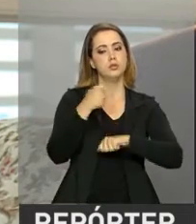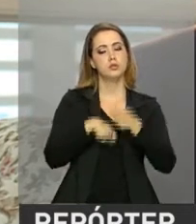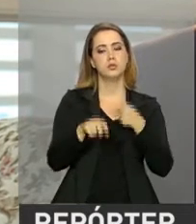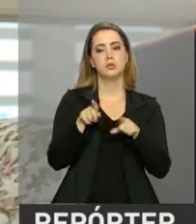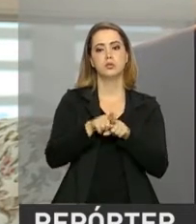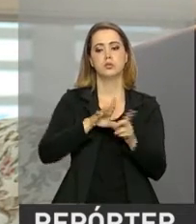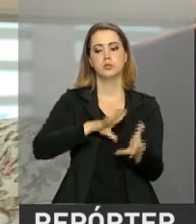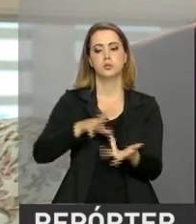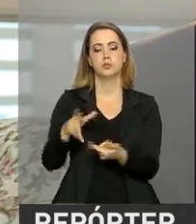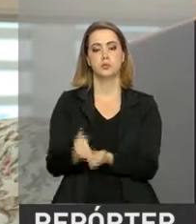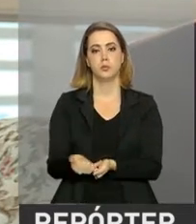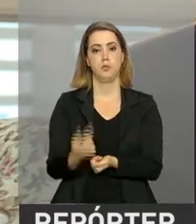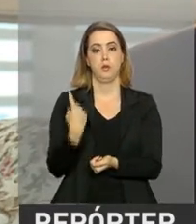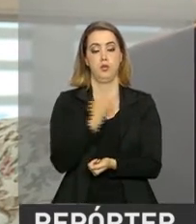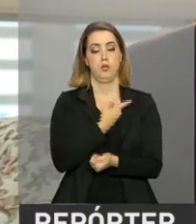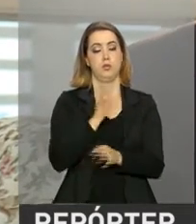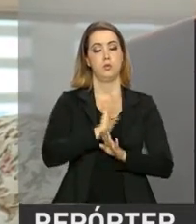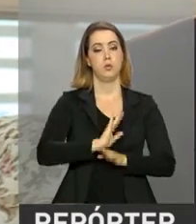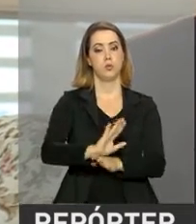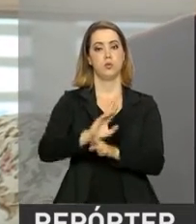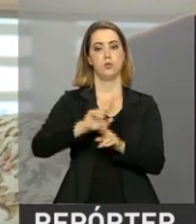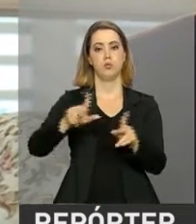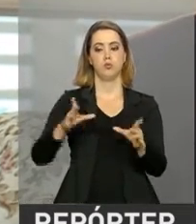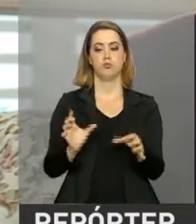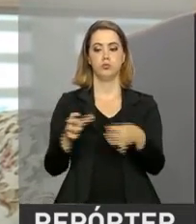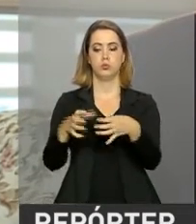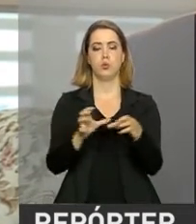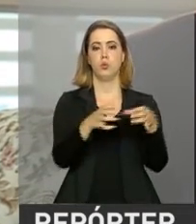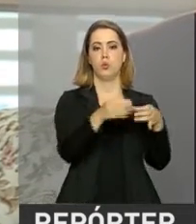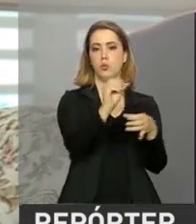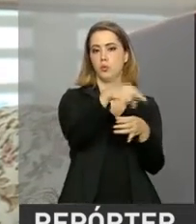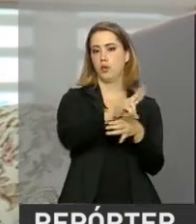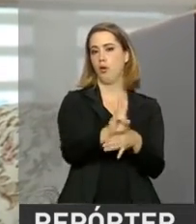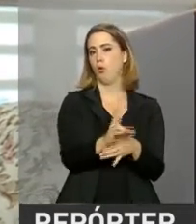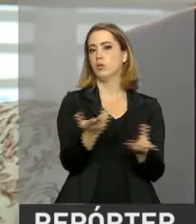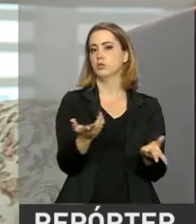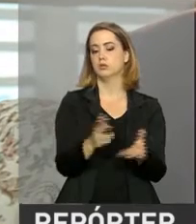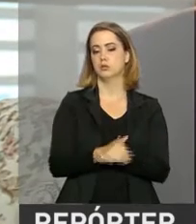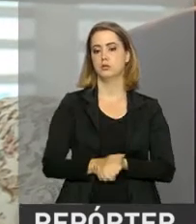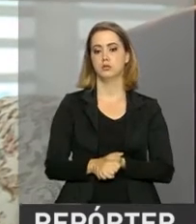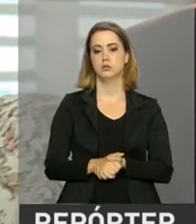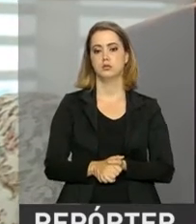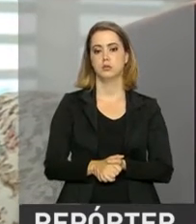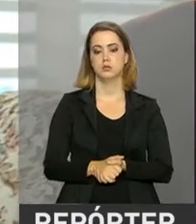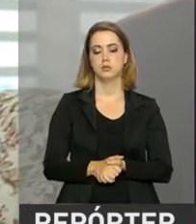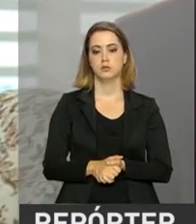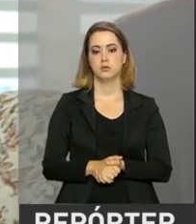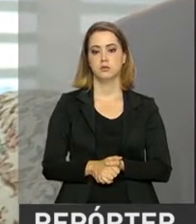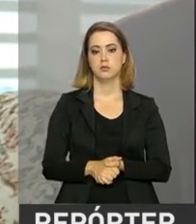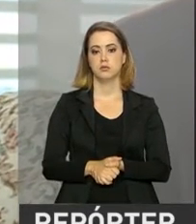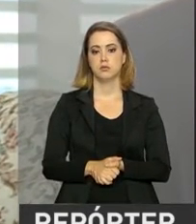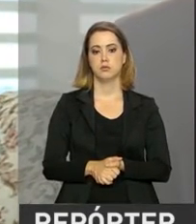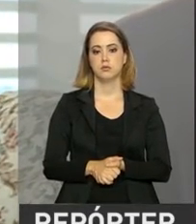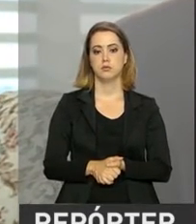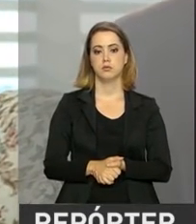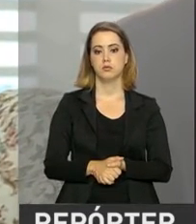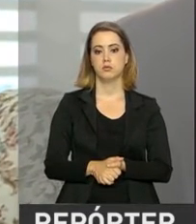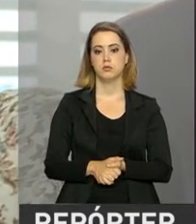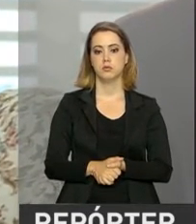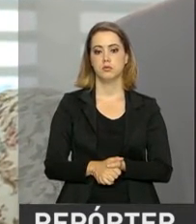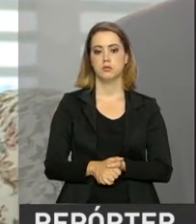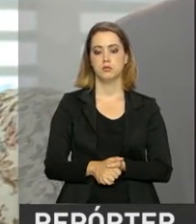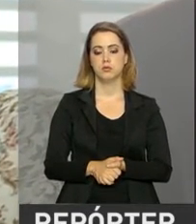internacional e nós também colaboramos em outros órgãos das nações unidas iniciou um recall